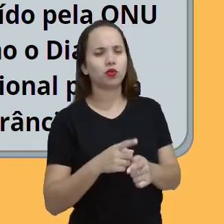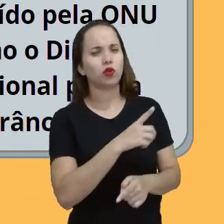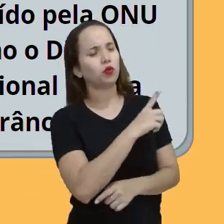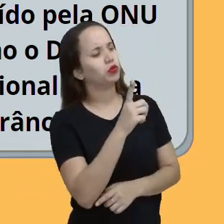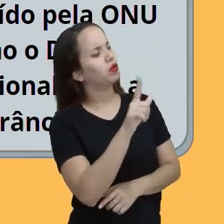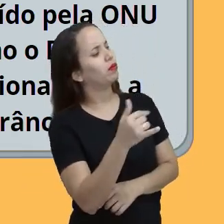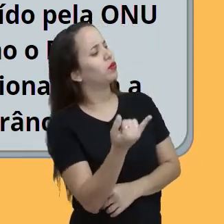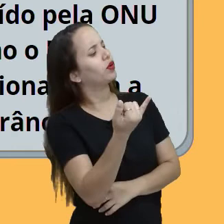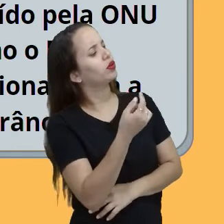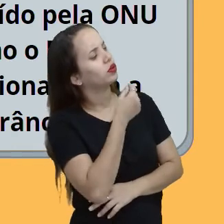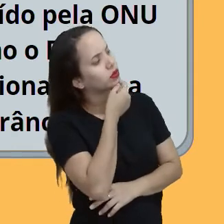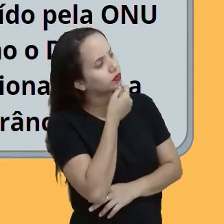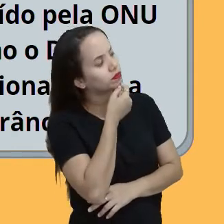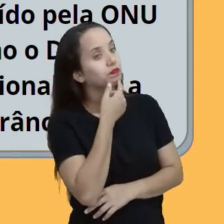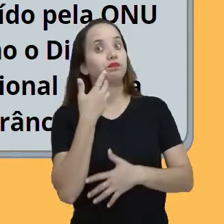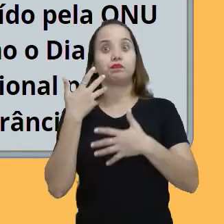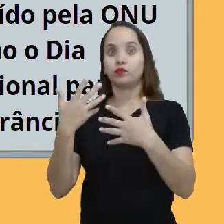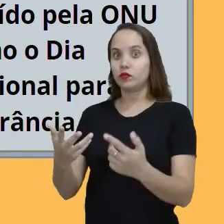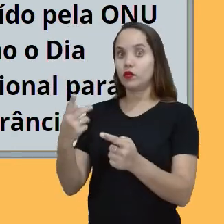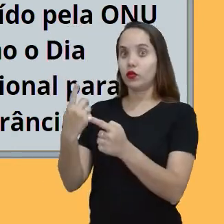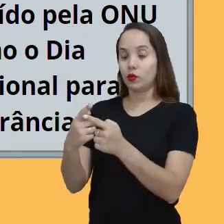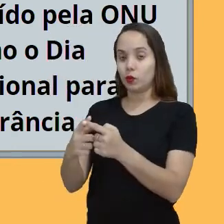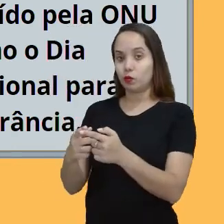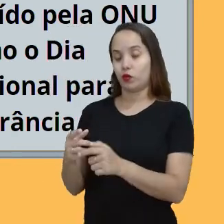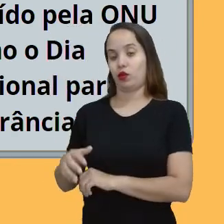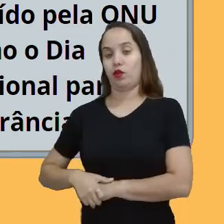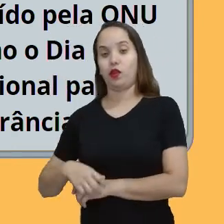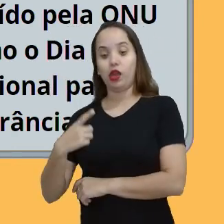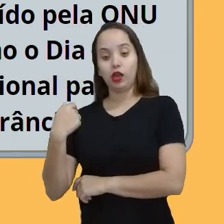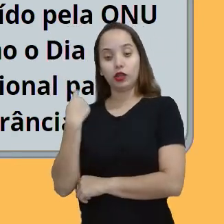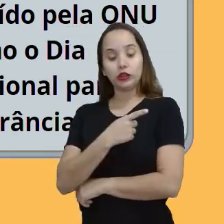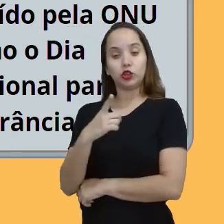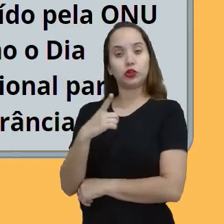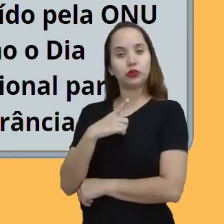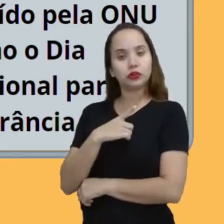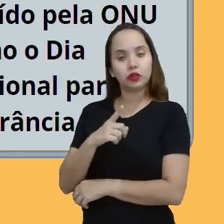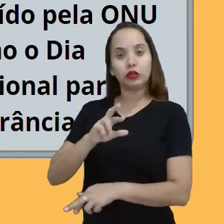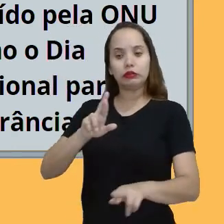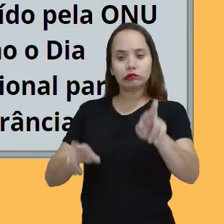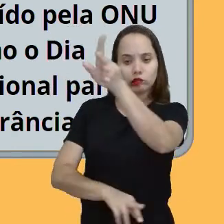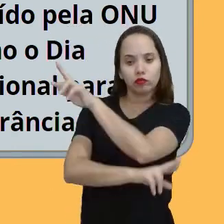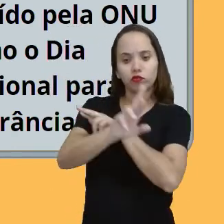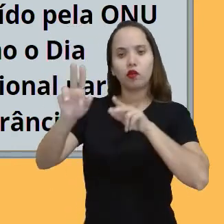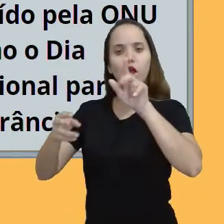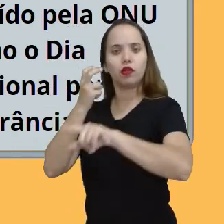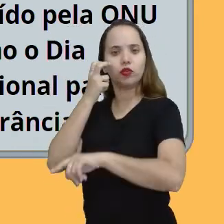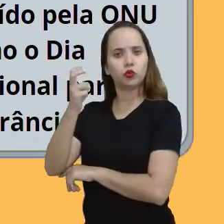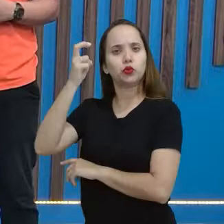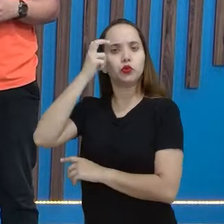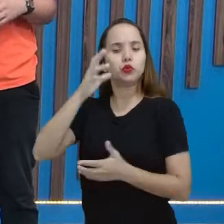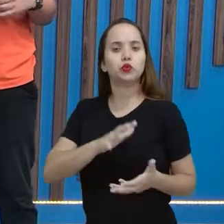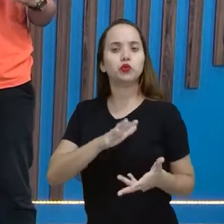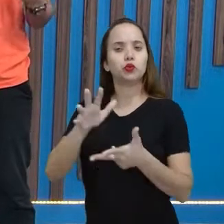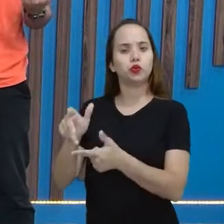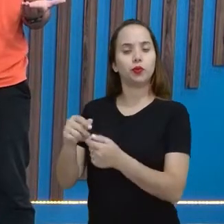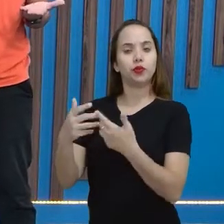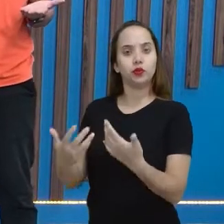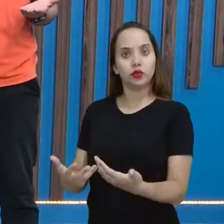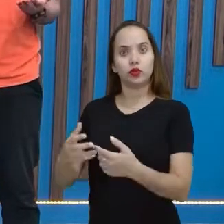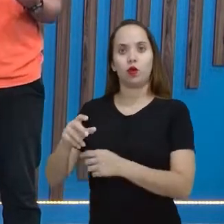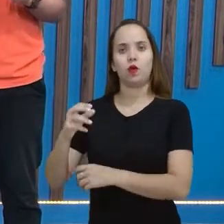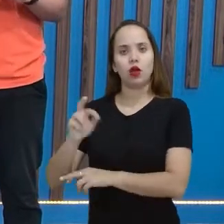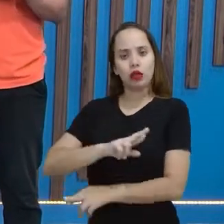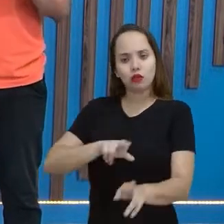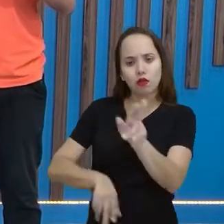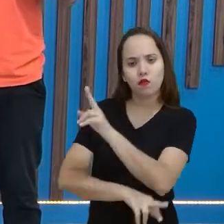importantes, Armando? Vê só, porque é o seguinte, nós temos, né, diferentes culturas no mundo. Então, essas diferentes